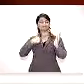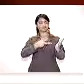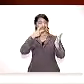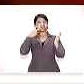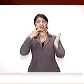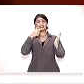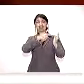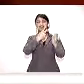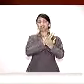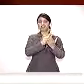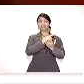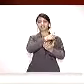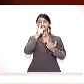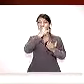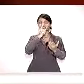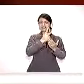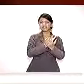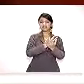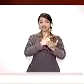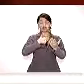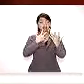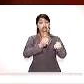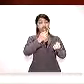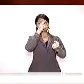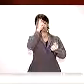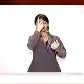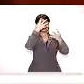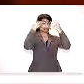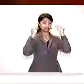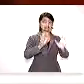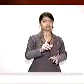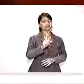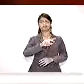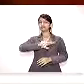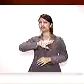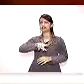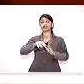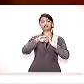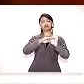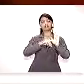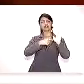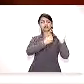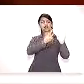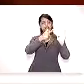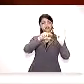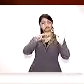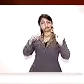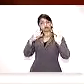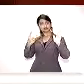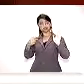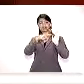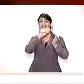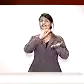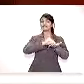afastar as objeções suscitadas na instrução os itens 29 e 31 além da falta de comprovação de que